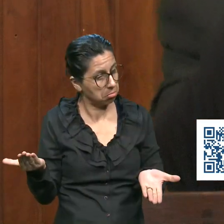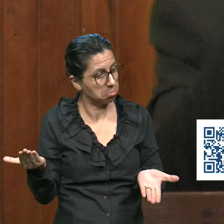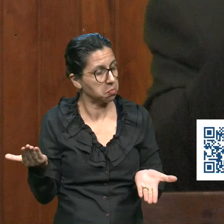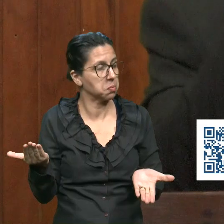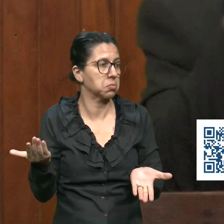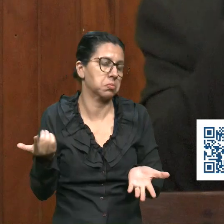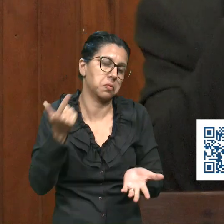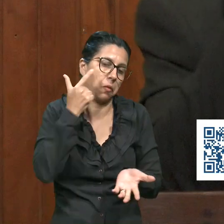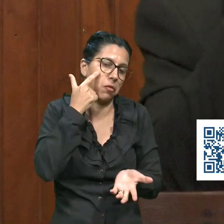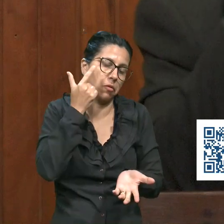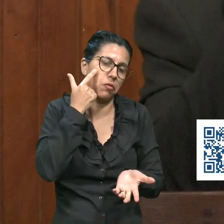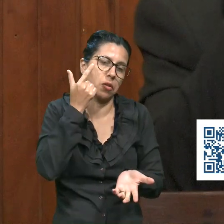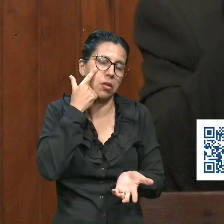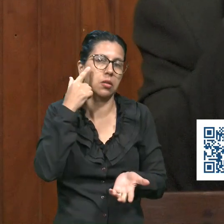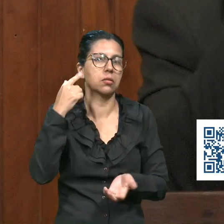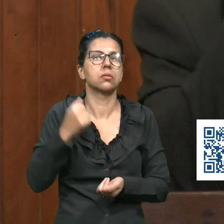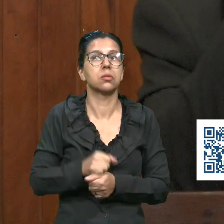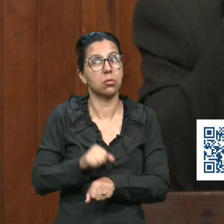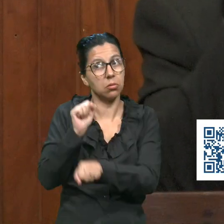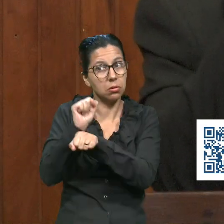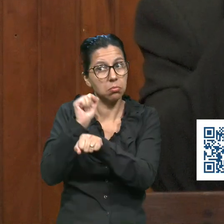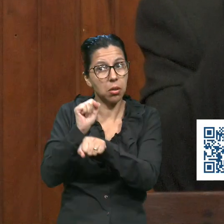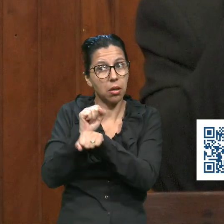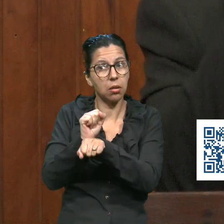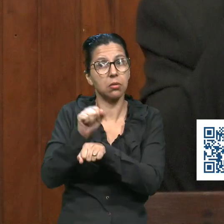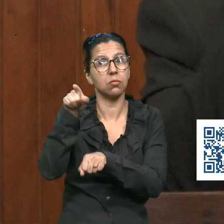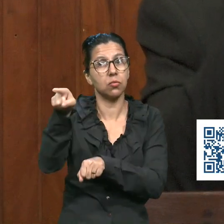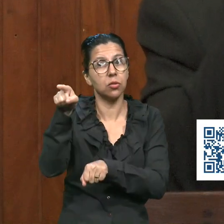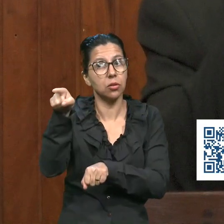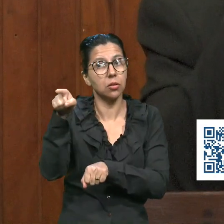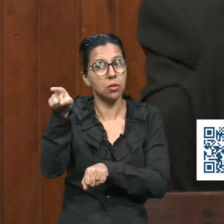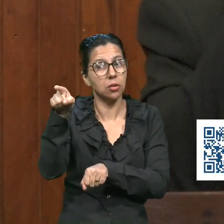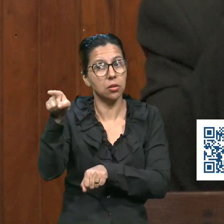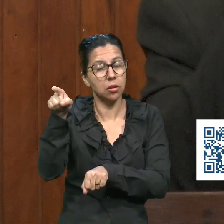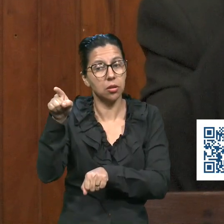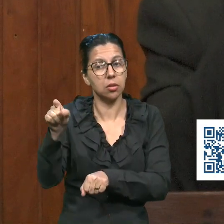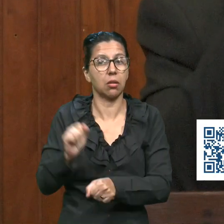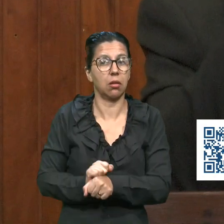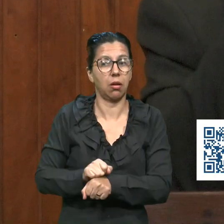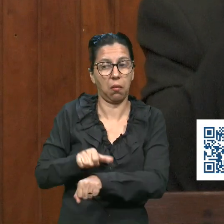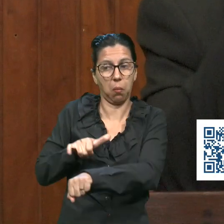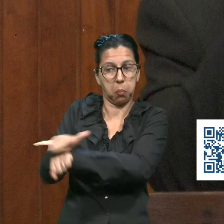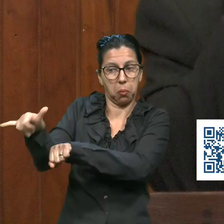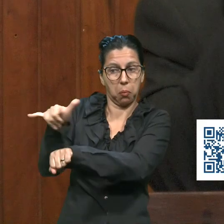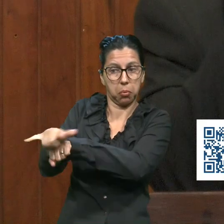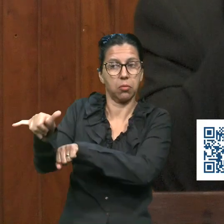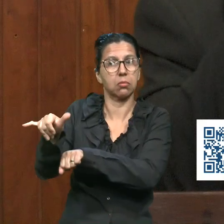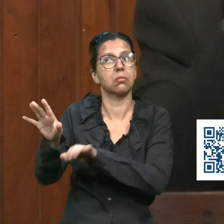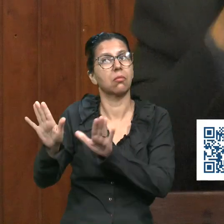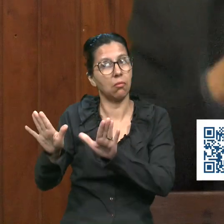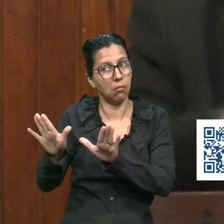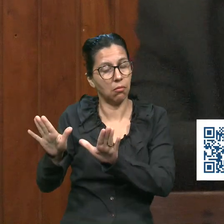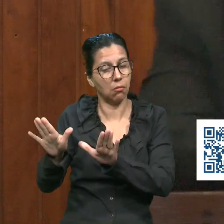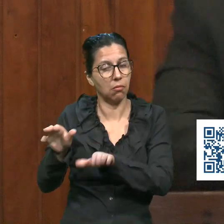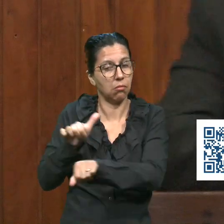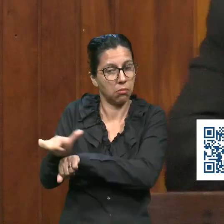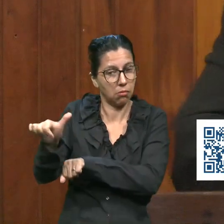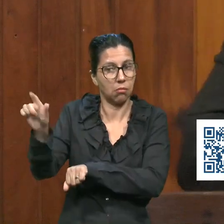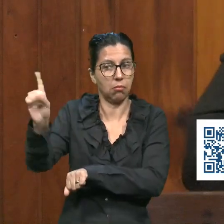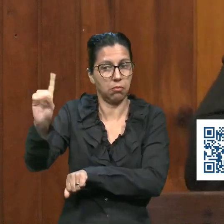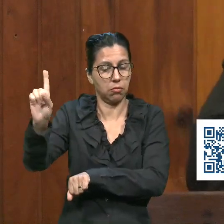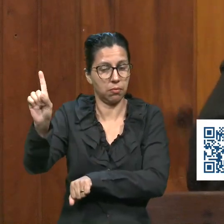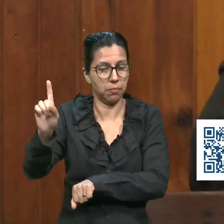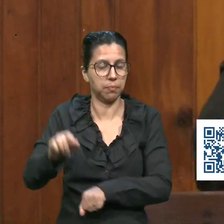Eu espero, viu, prefeito? Eu espero, viu, deputada? Que vocês não estejam fazendo essa maldade, essa sacanagem com os moradores. Eu espero. Eram